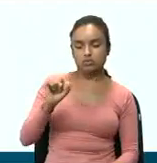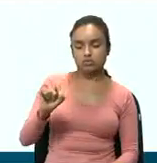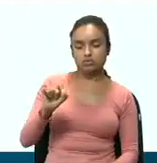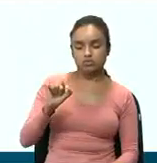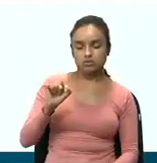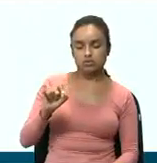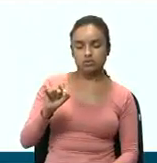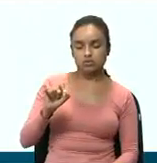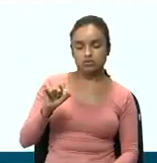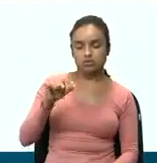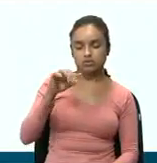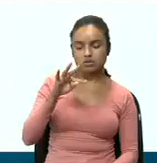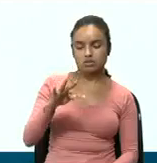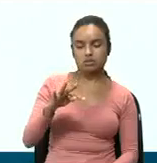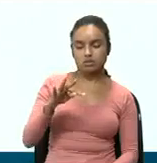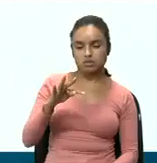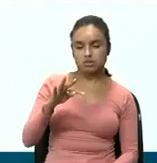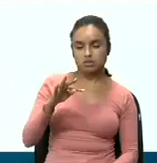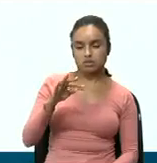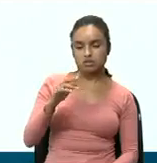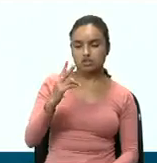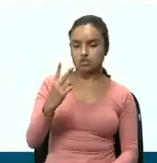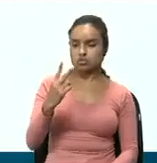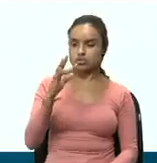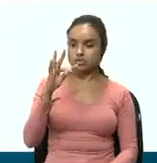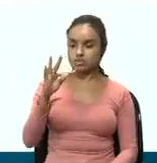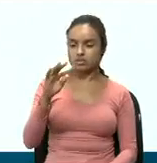caso do t, 2t